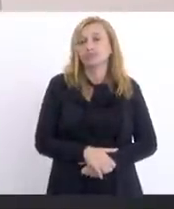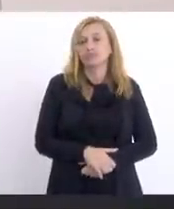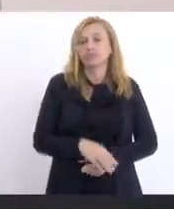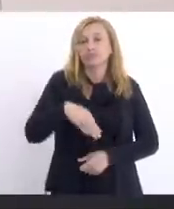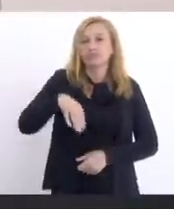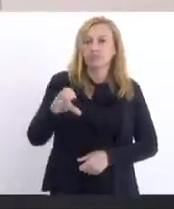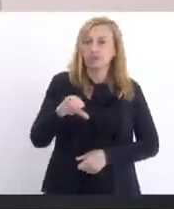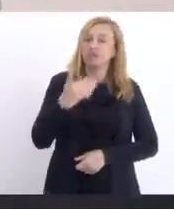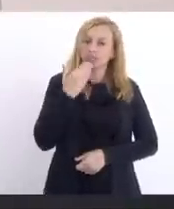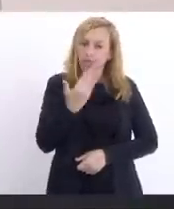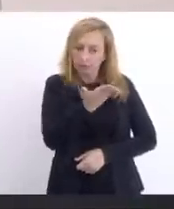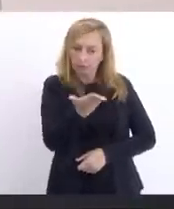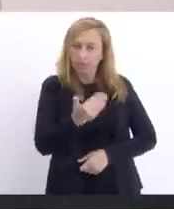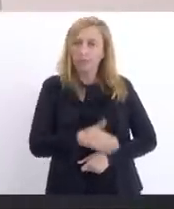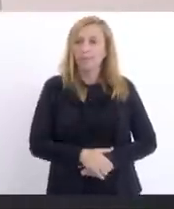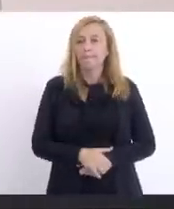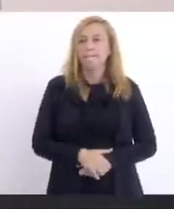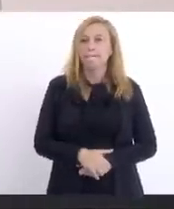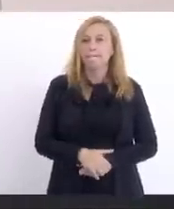Mink, por favor.